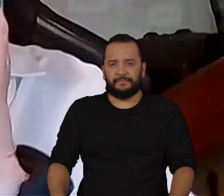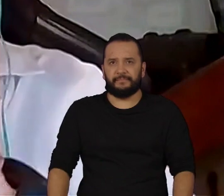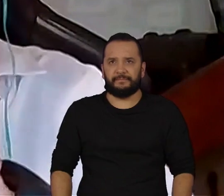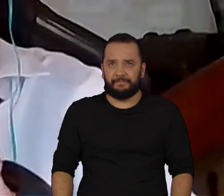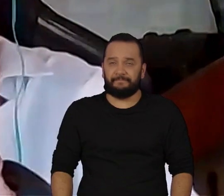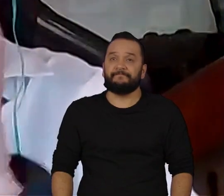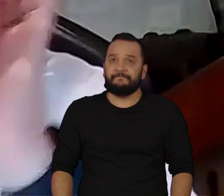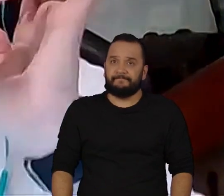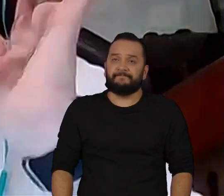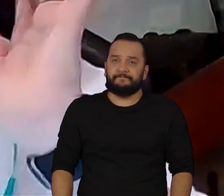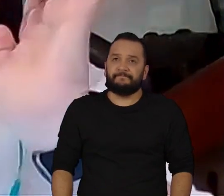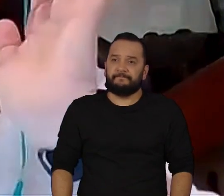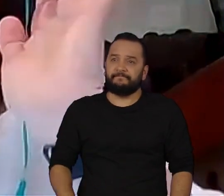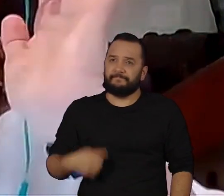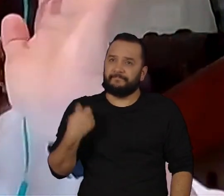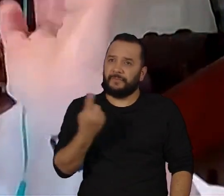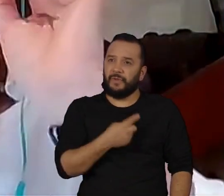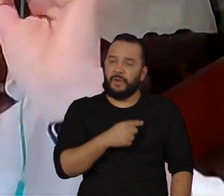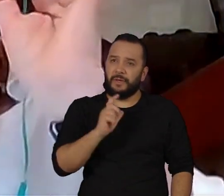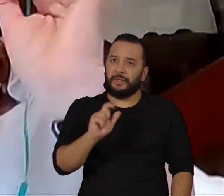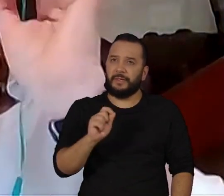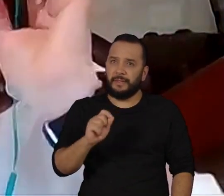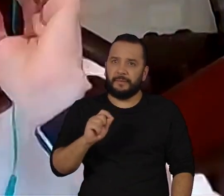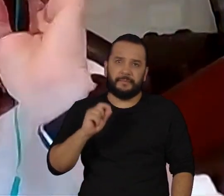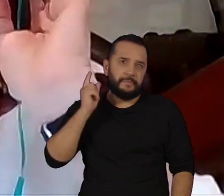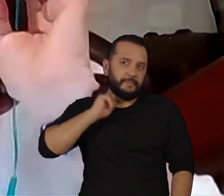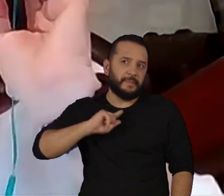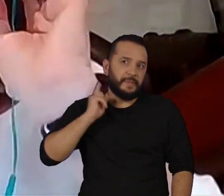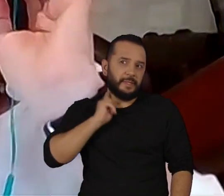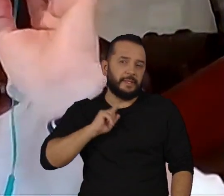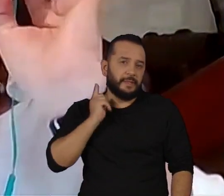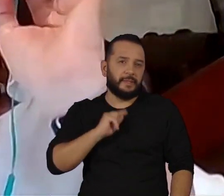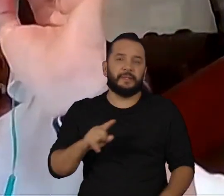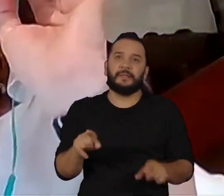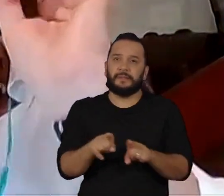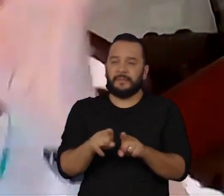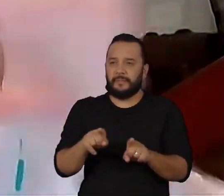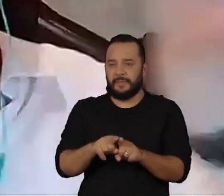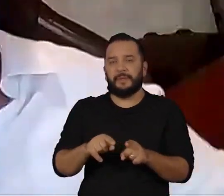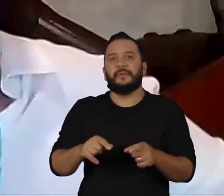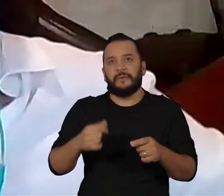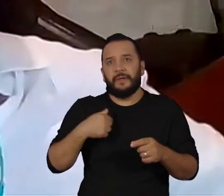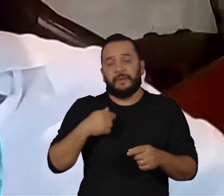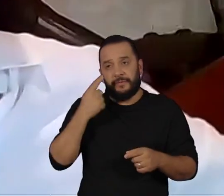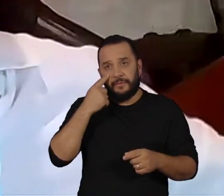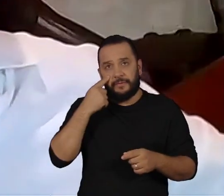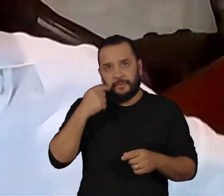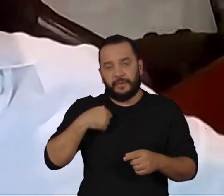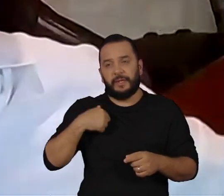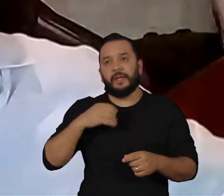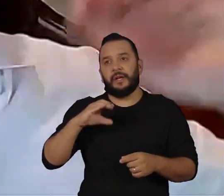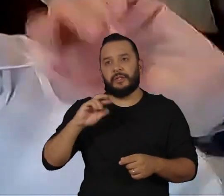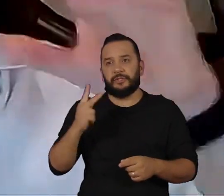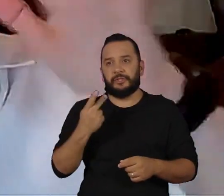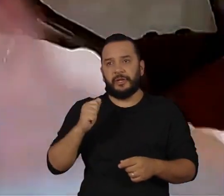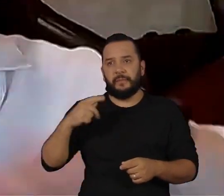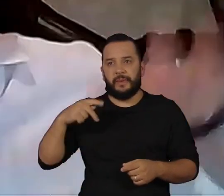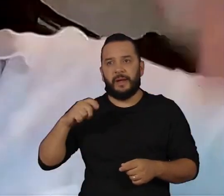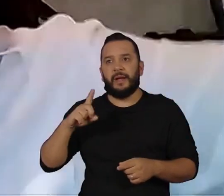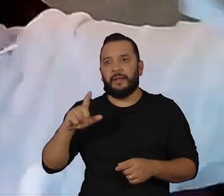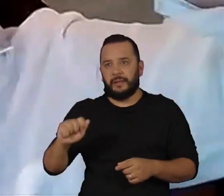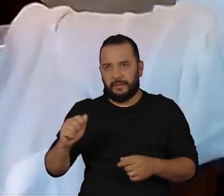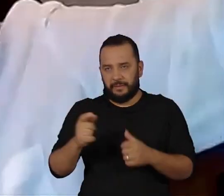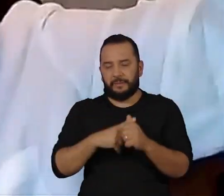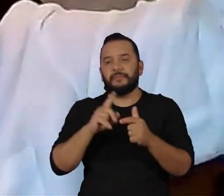A gente vai entrar pelo norte de Minas, vai percorrer ali a Chapada Diamantina, vai percorrer as UCs do norte de Minas na